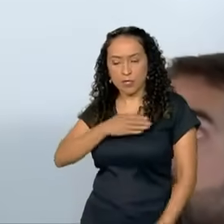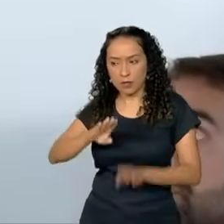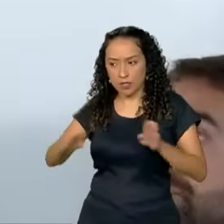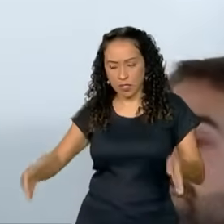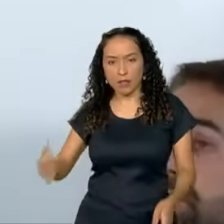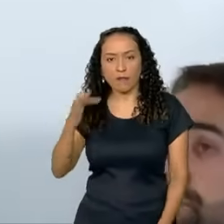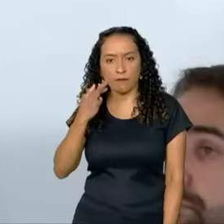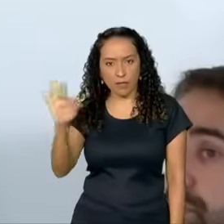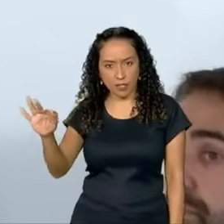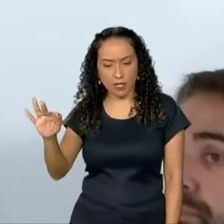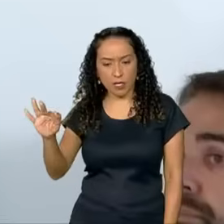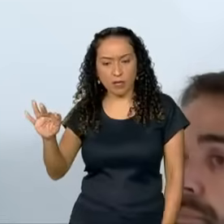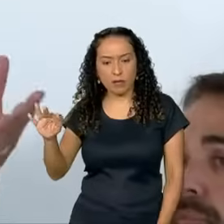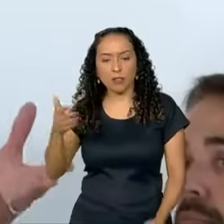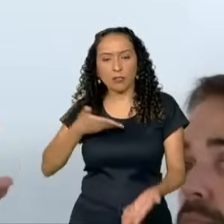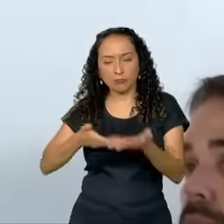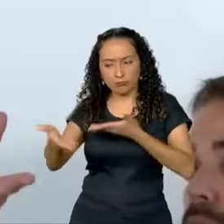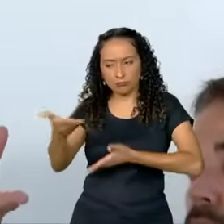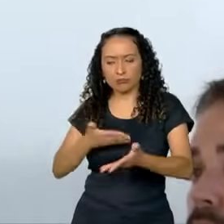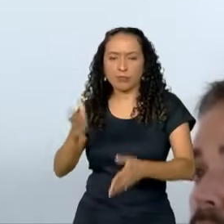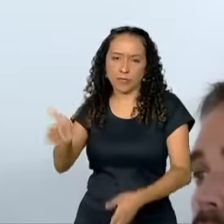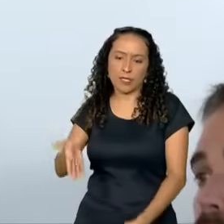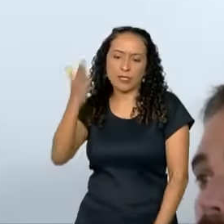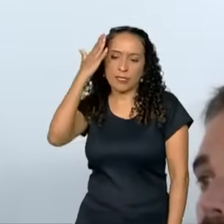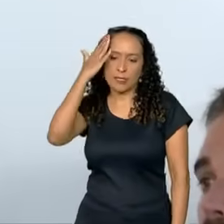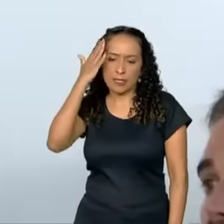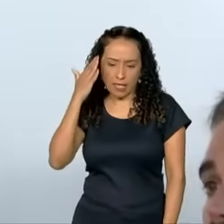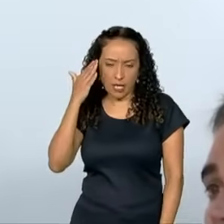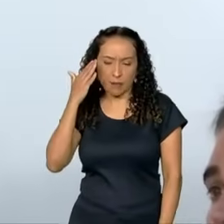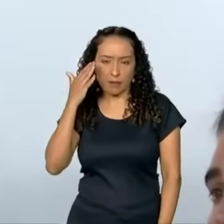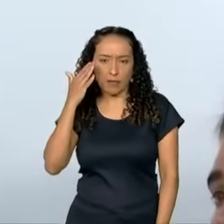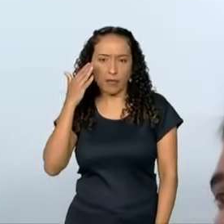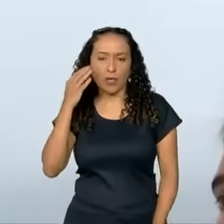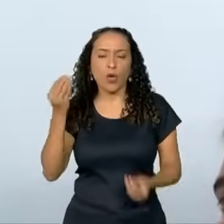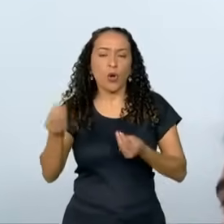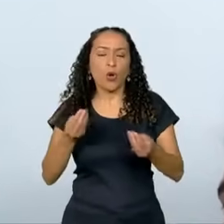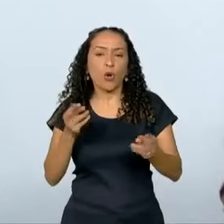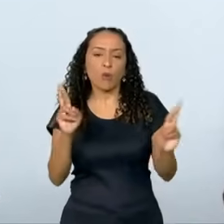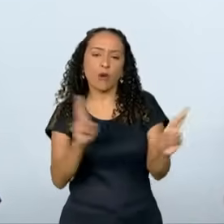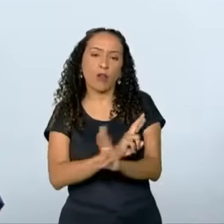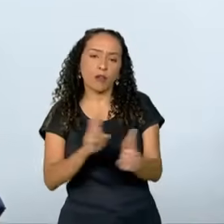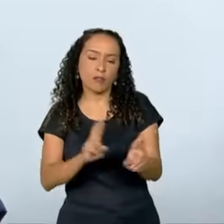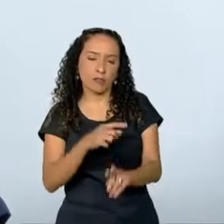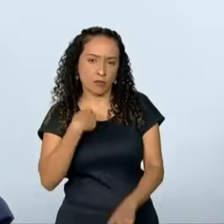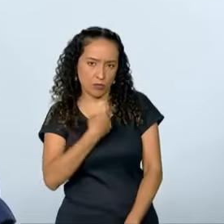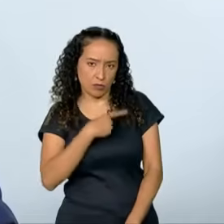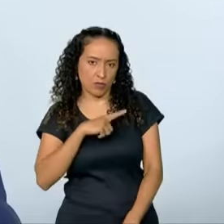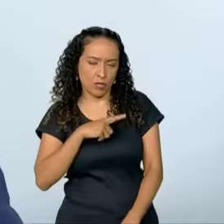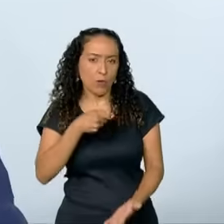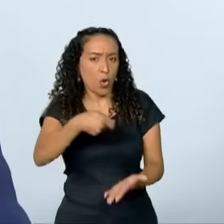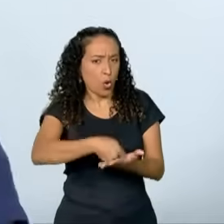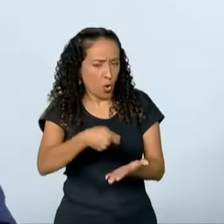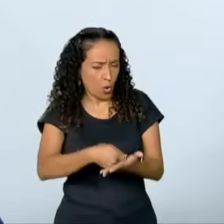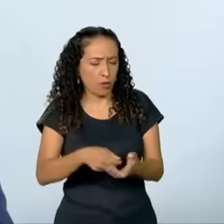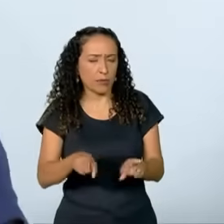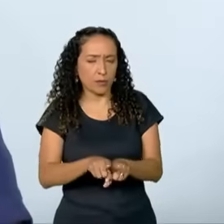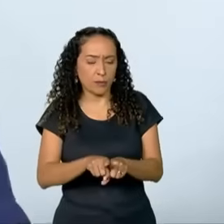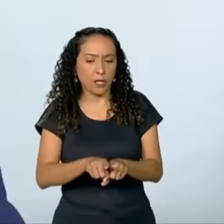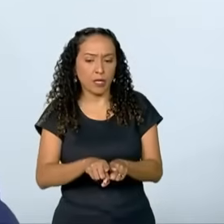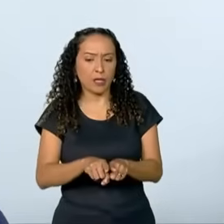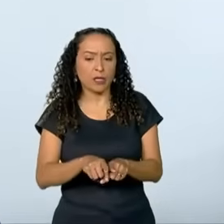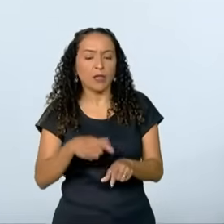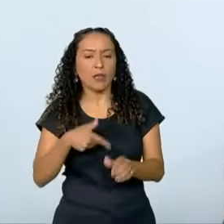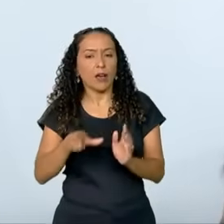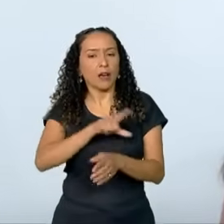amigas. Eu os trato assim porque eles sabem do nível de relacionamento que nós temos. E cobra muito, conversava